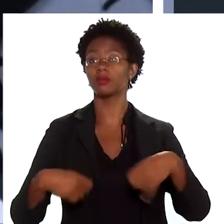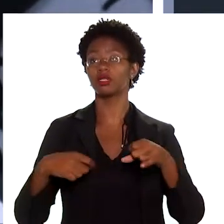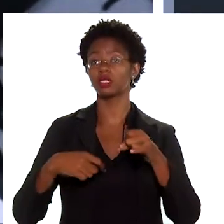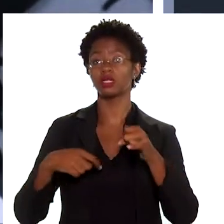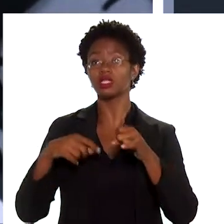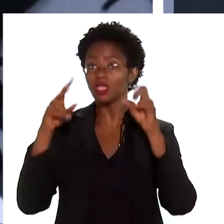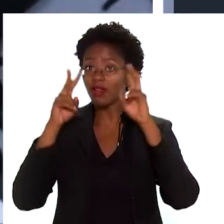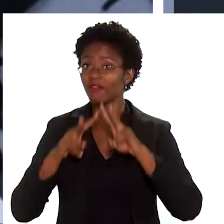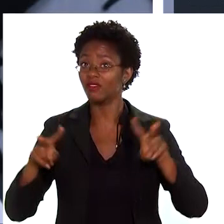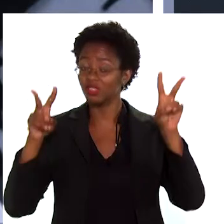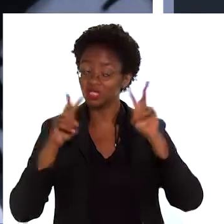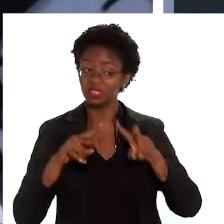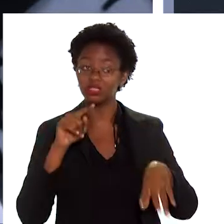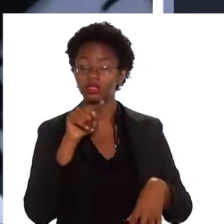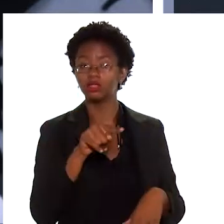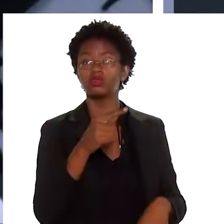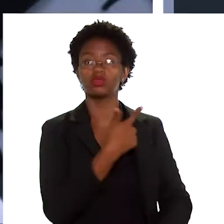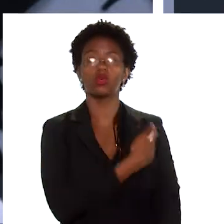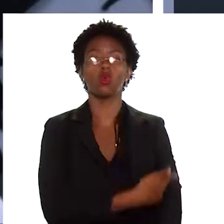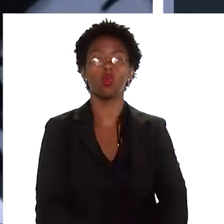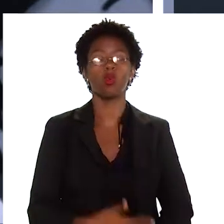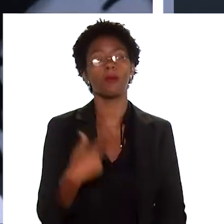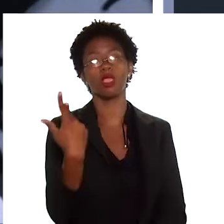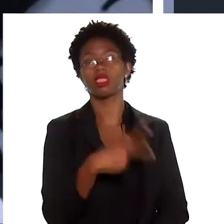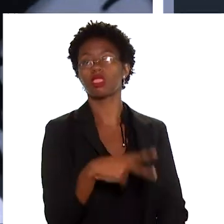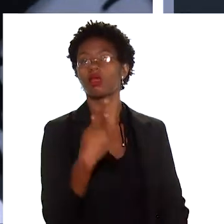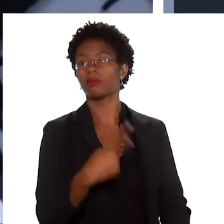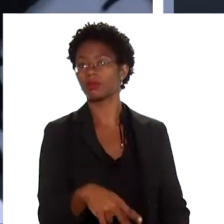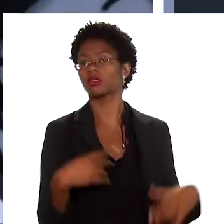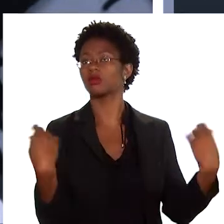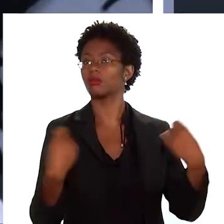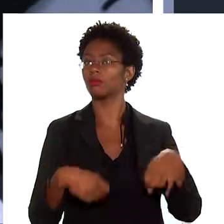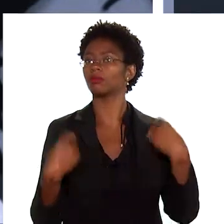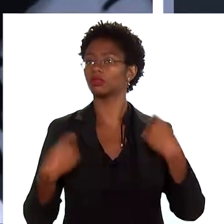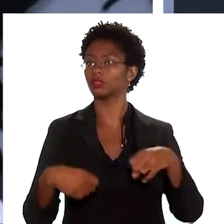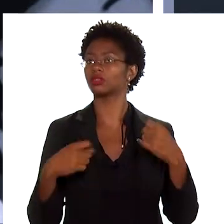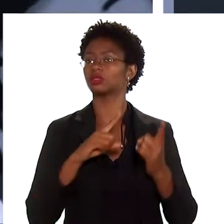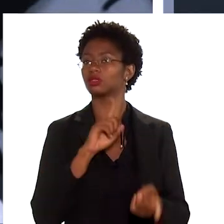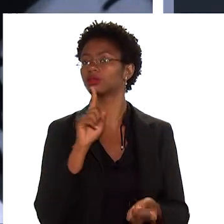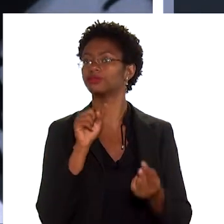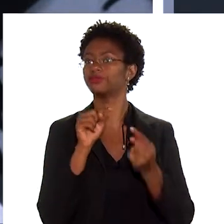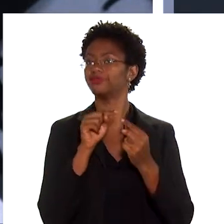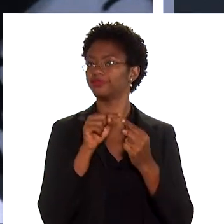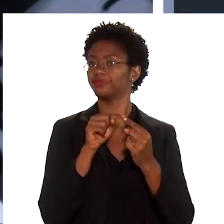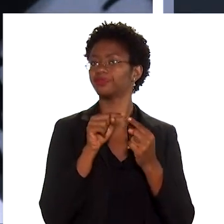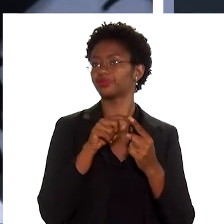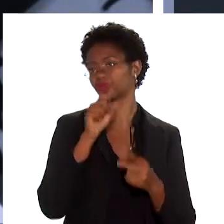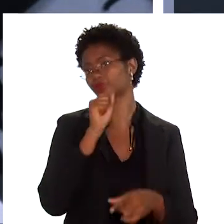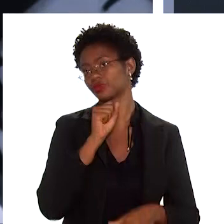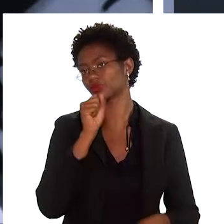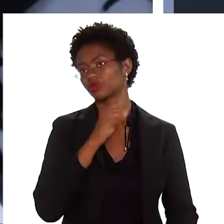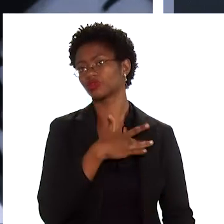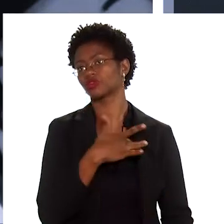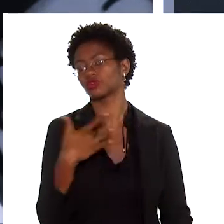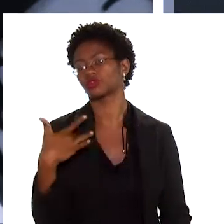início, buscar ter essa visão de que o seu comportamento deve ser